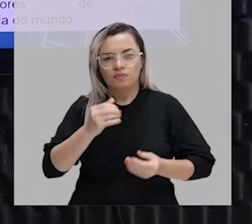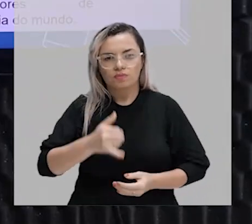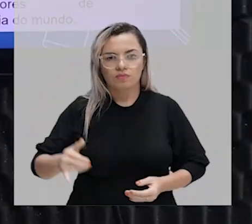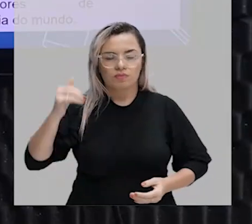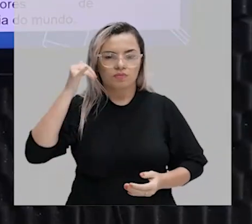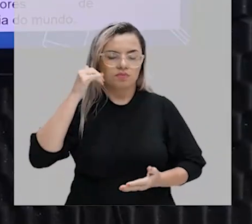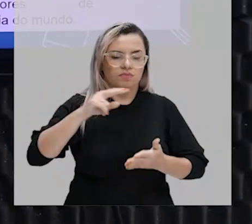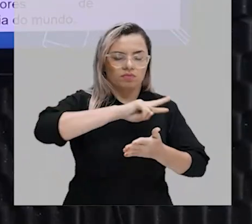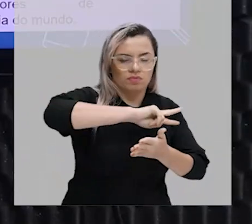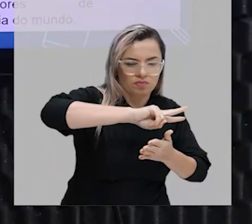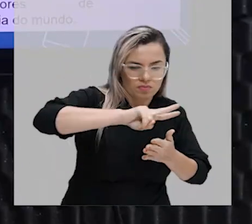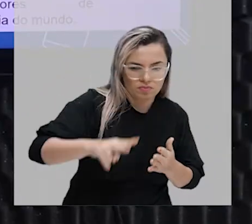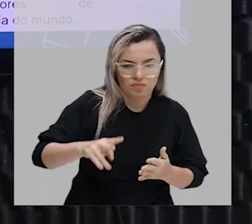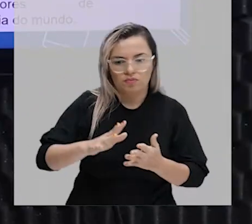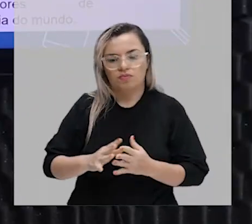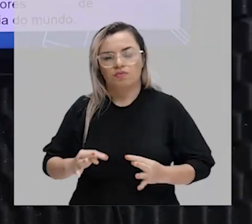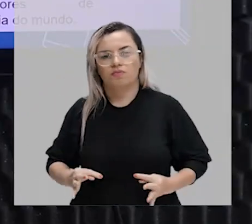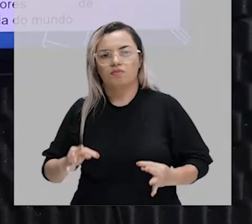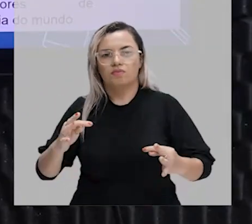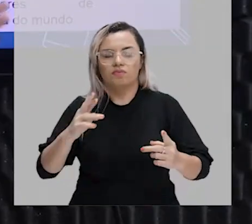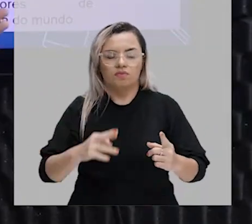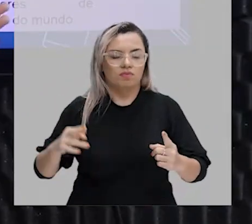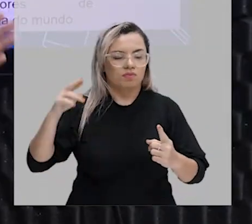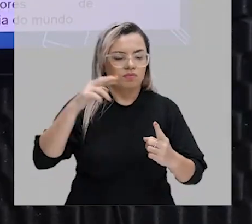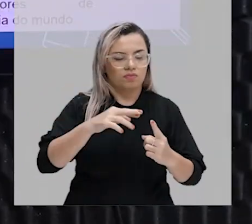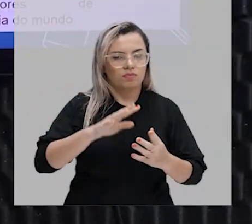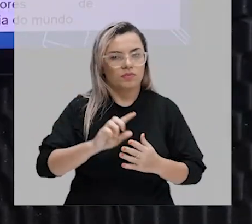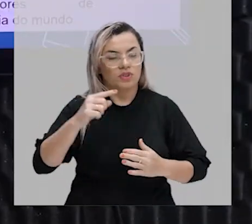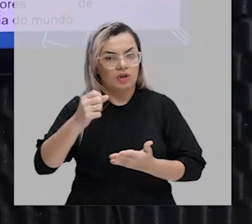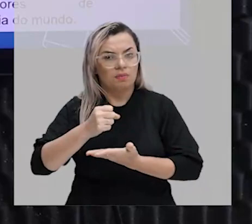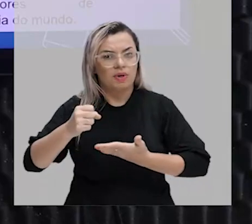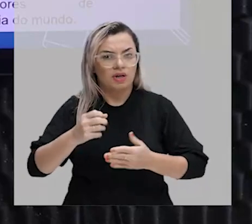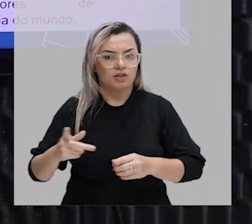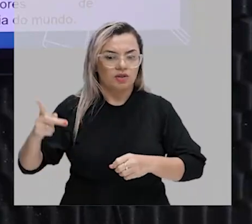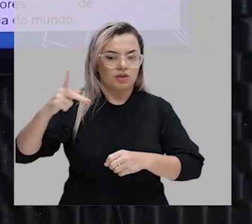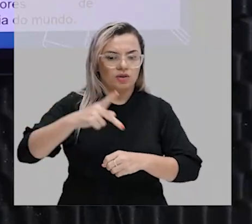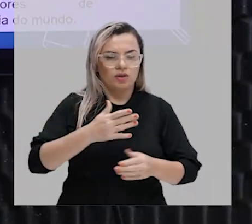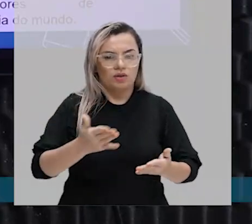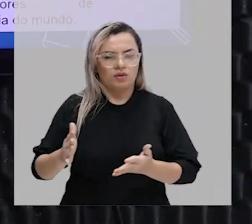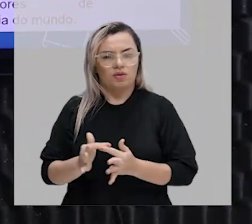outros produtos, o Japão ele vai estar aí como referência. Então, galerinha, aqui